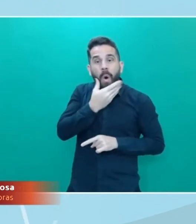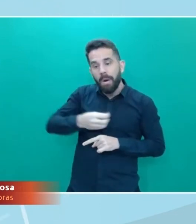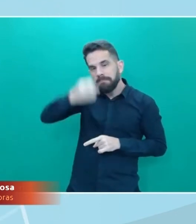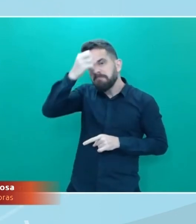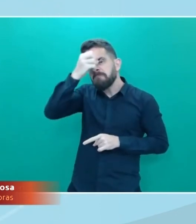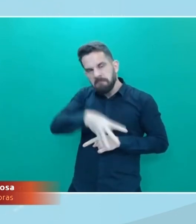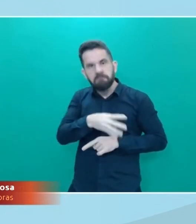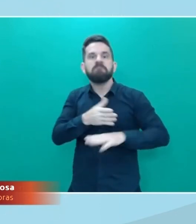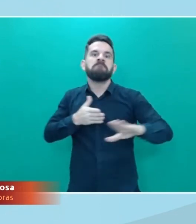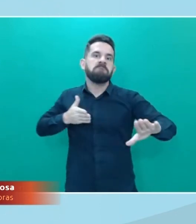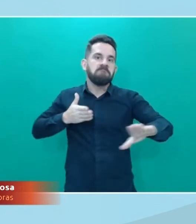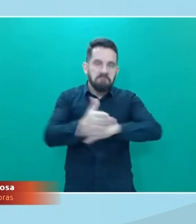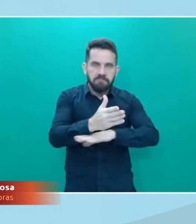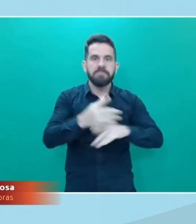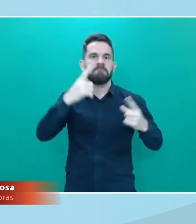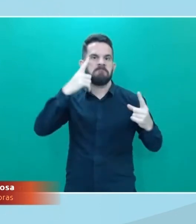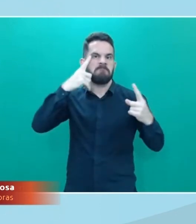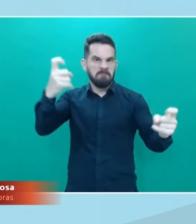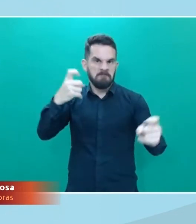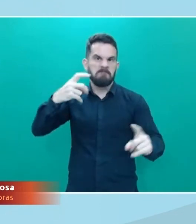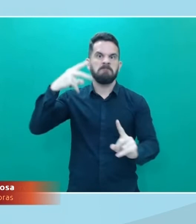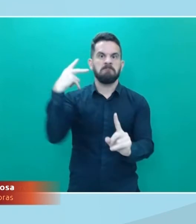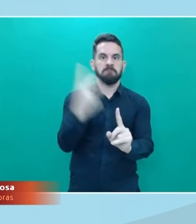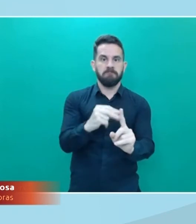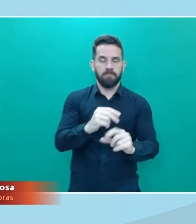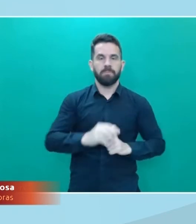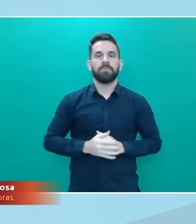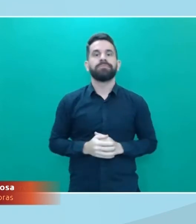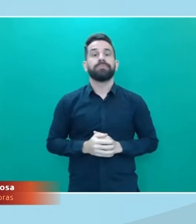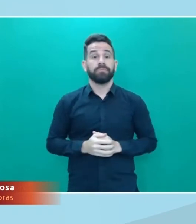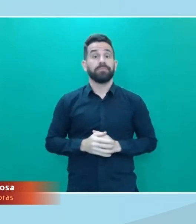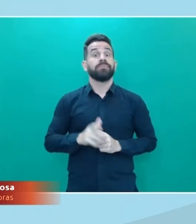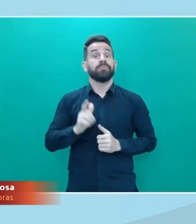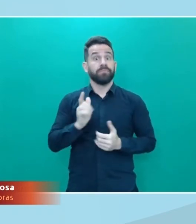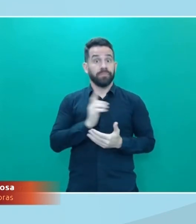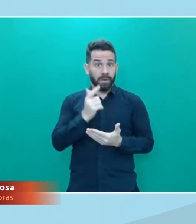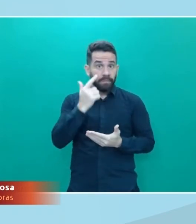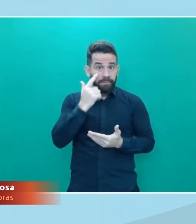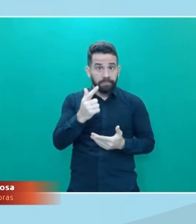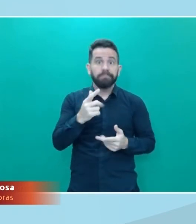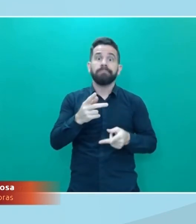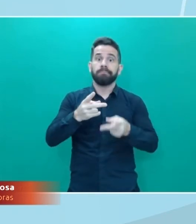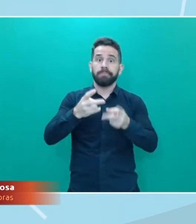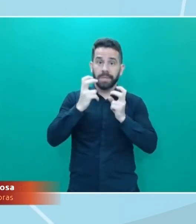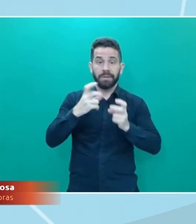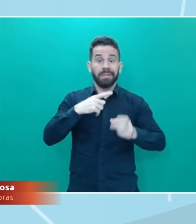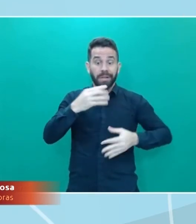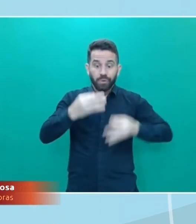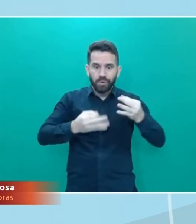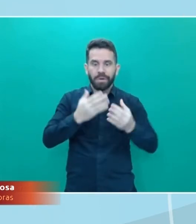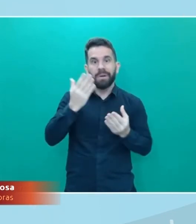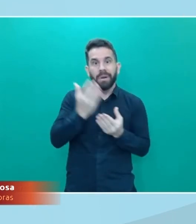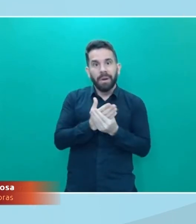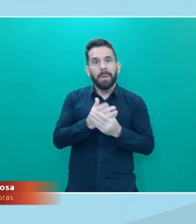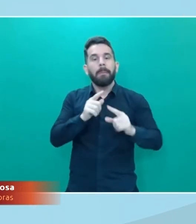são vitimadas, né? São agredidas ou até mesmo mortas em um caso de violência de gênero. Essas informações que